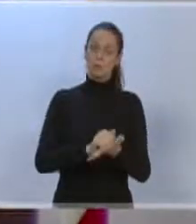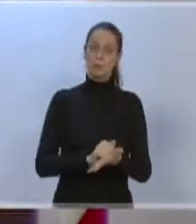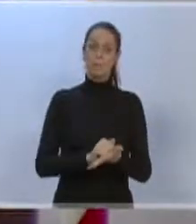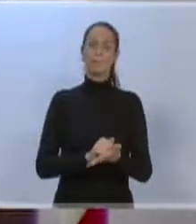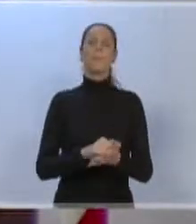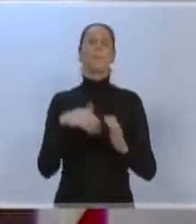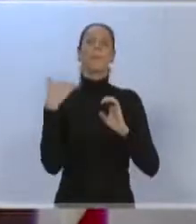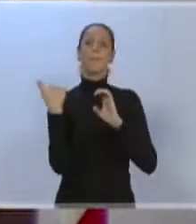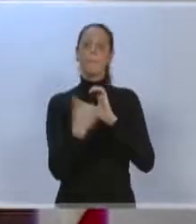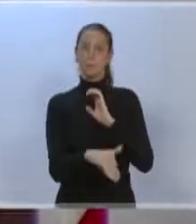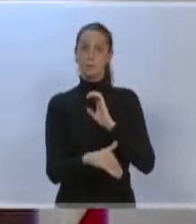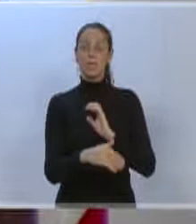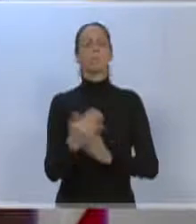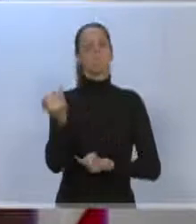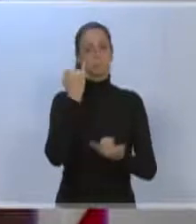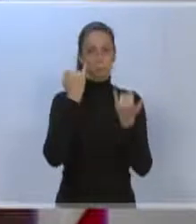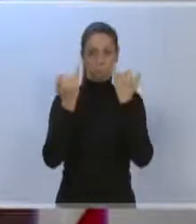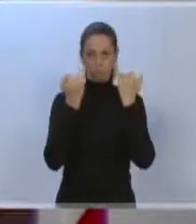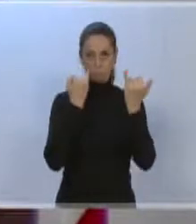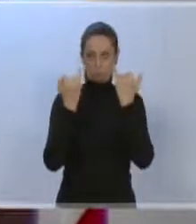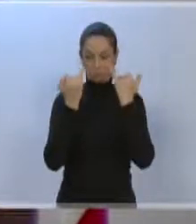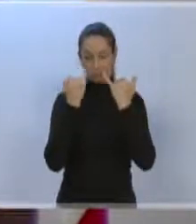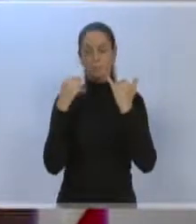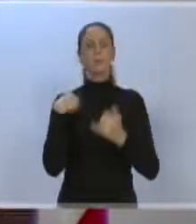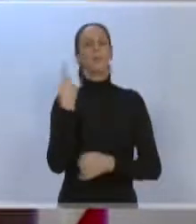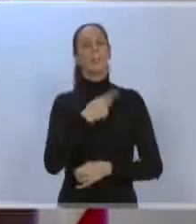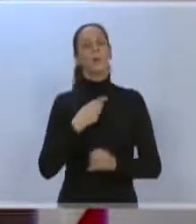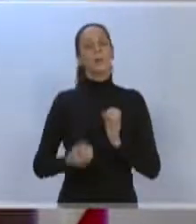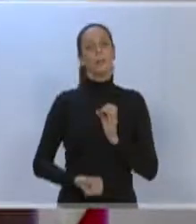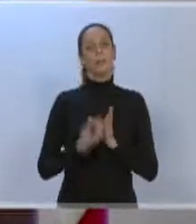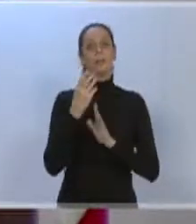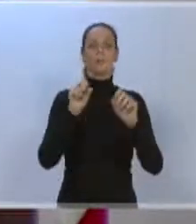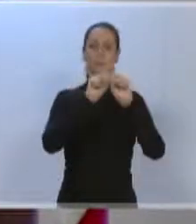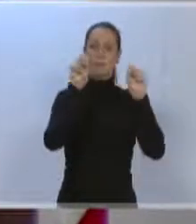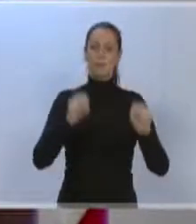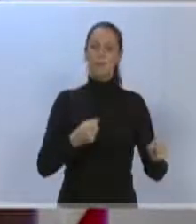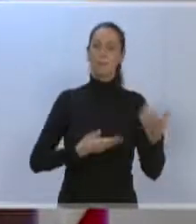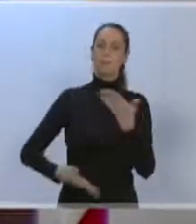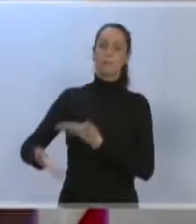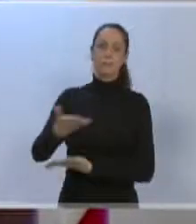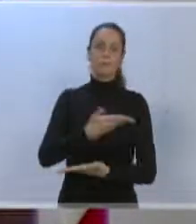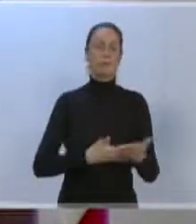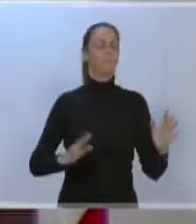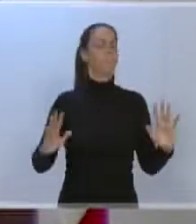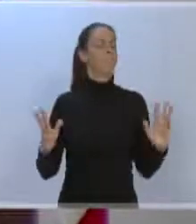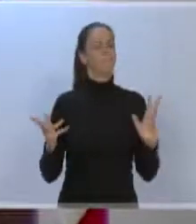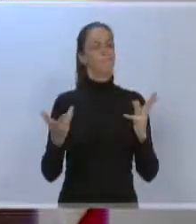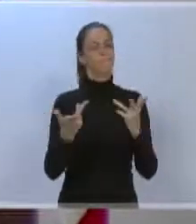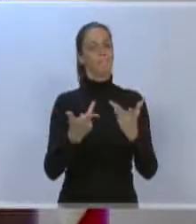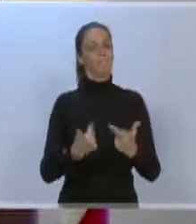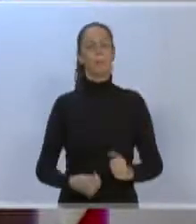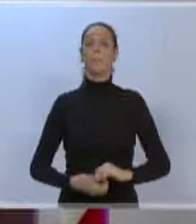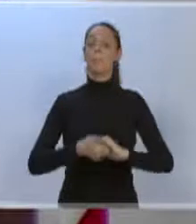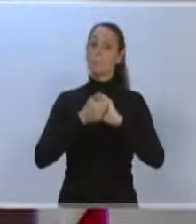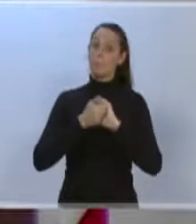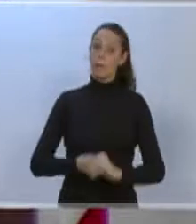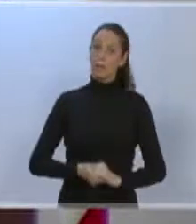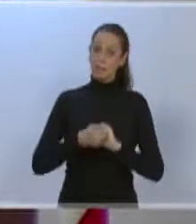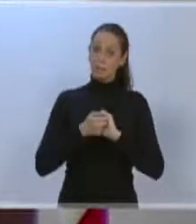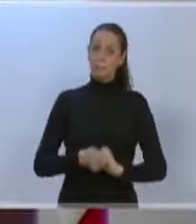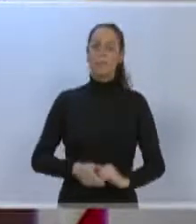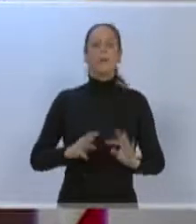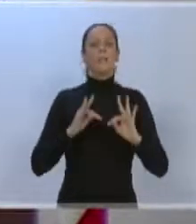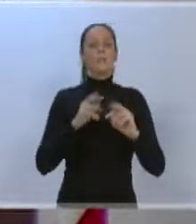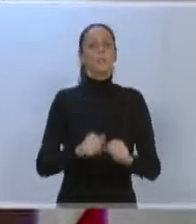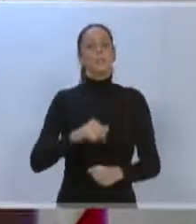nessas essas informações para que a gente cria sistema integrado ela é fantástica então quero parabenizar aqui todos do